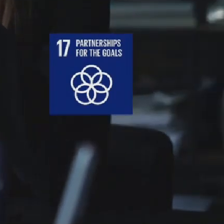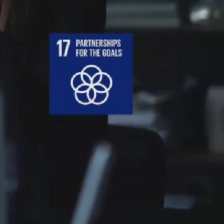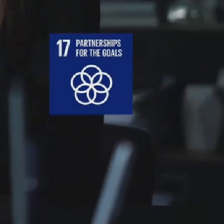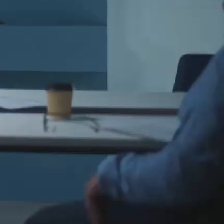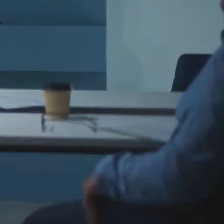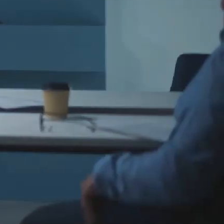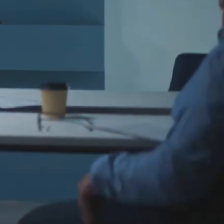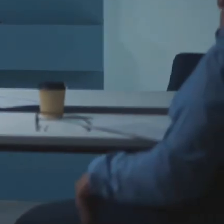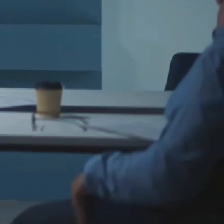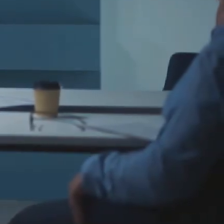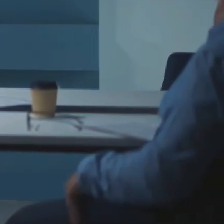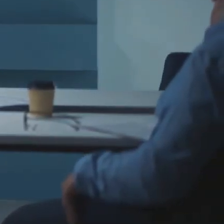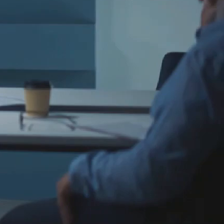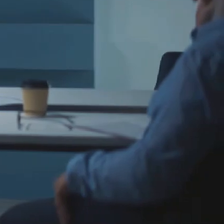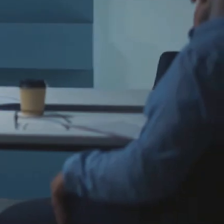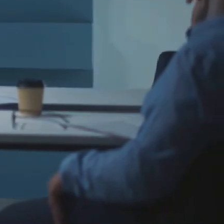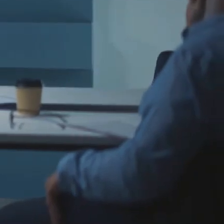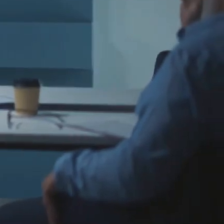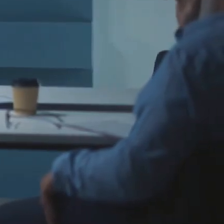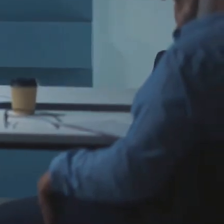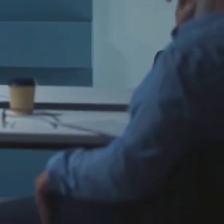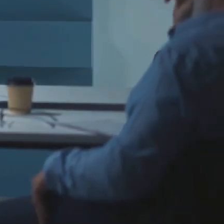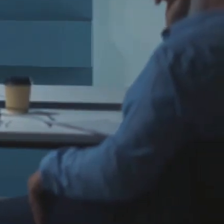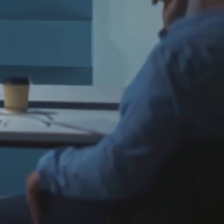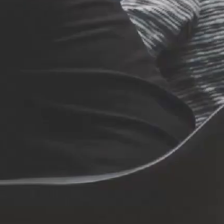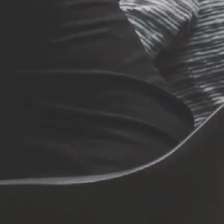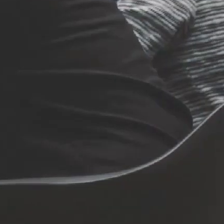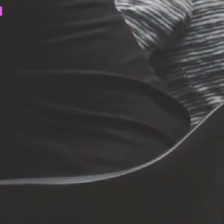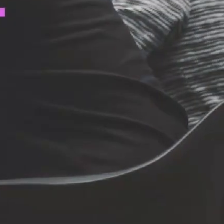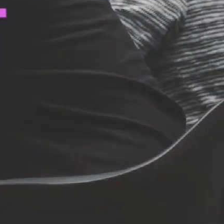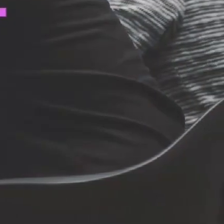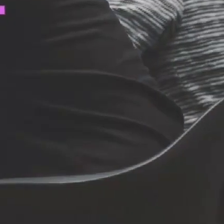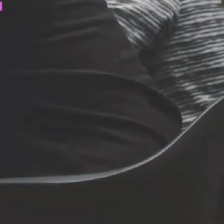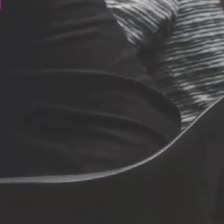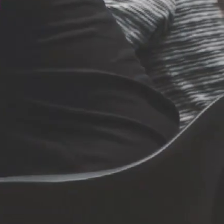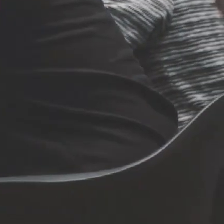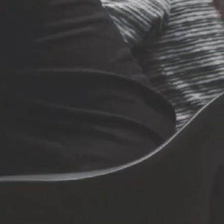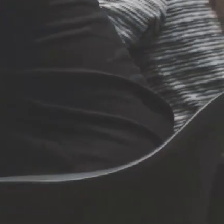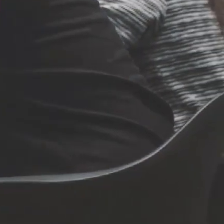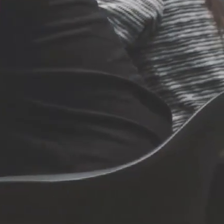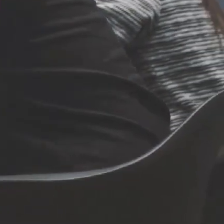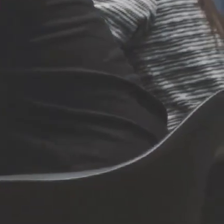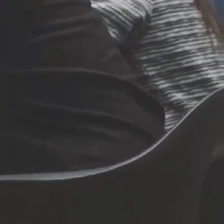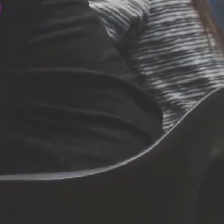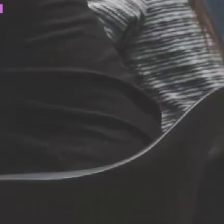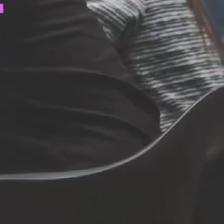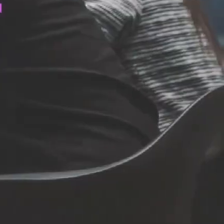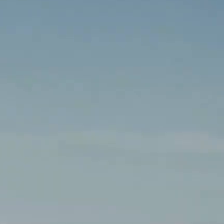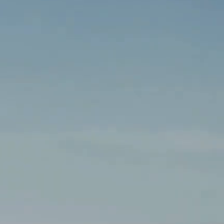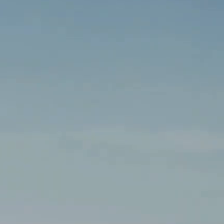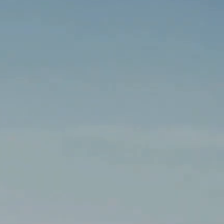melhor. Todos os dias estamos a envolver, capacitar, dar apoio, ligar pessoas, startups e organizações